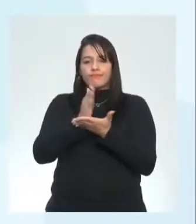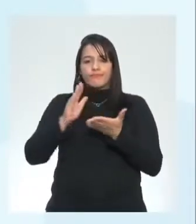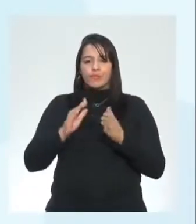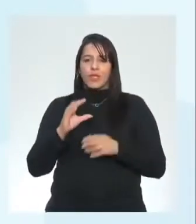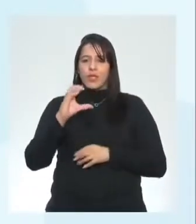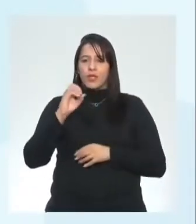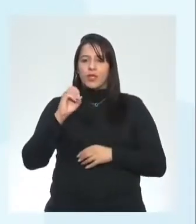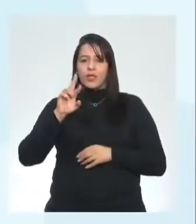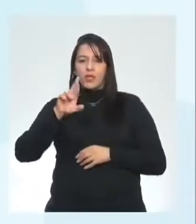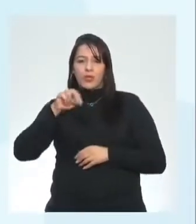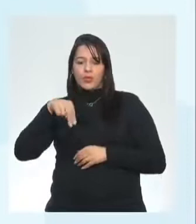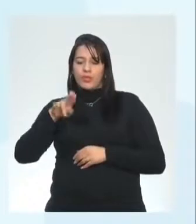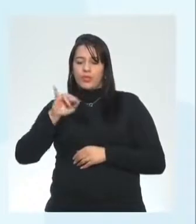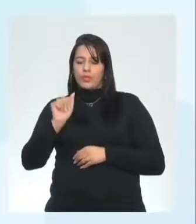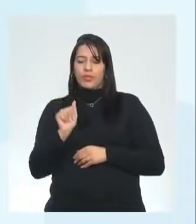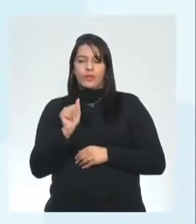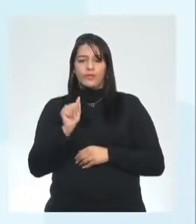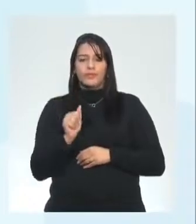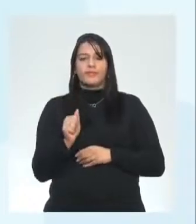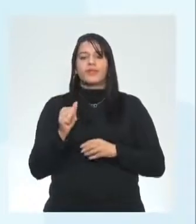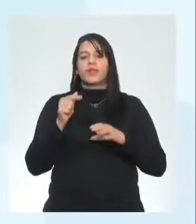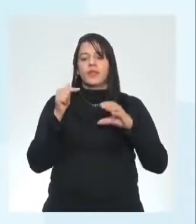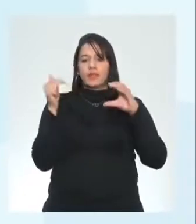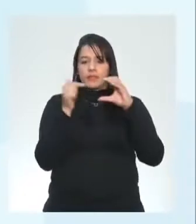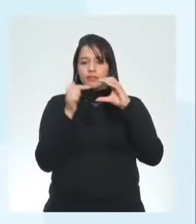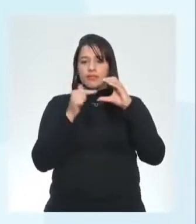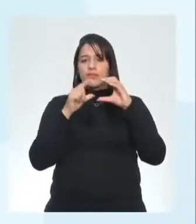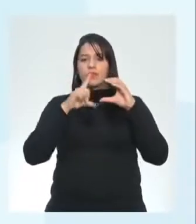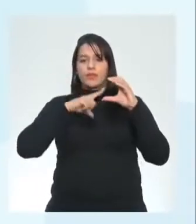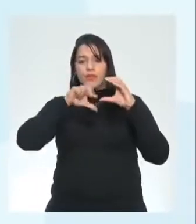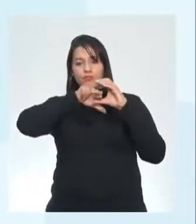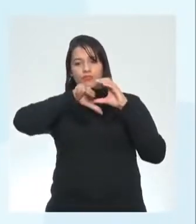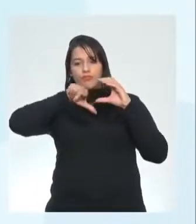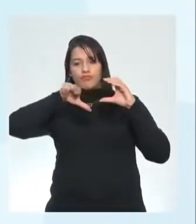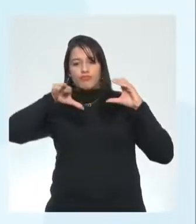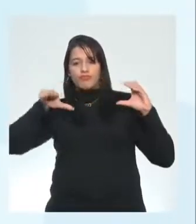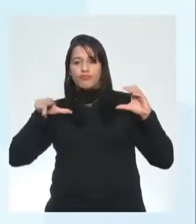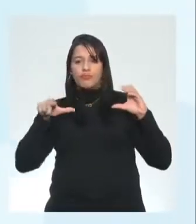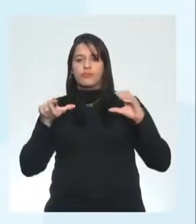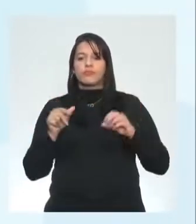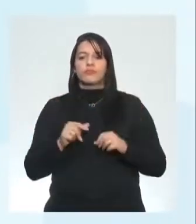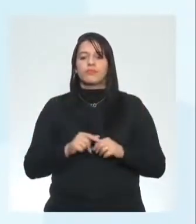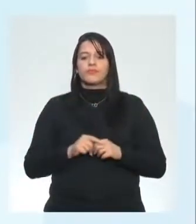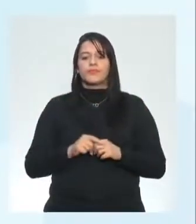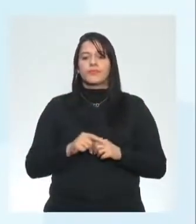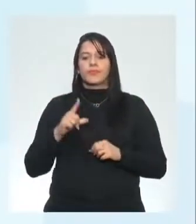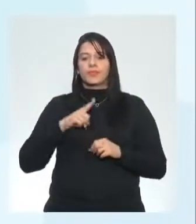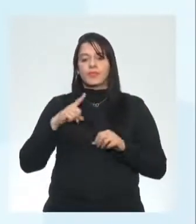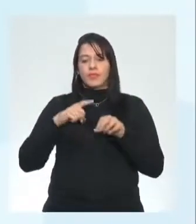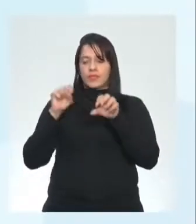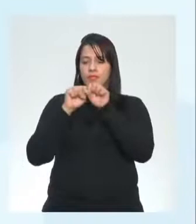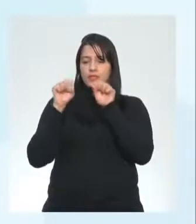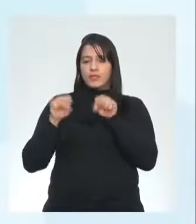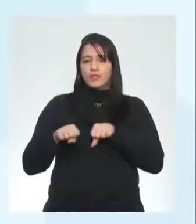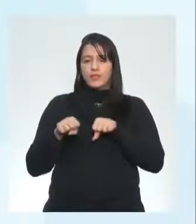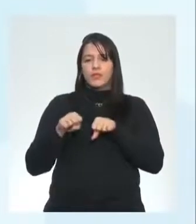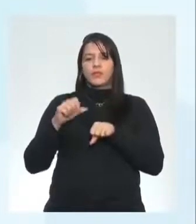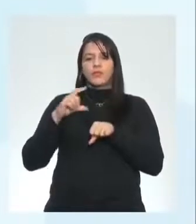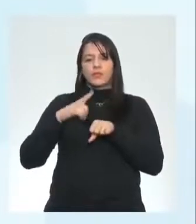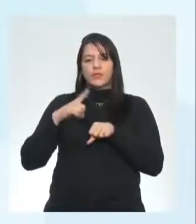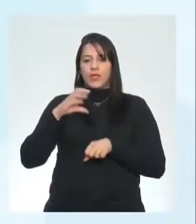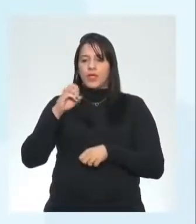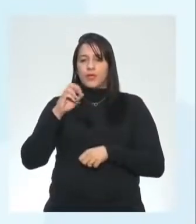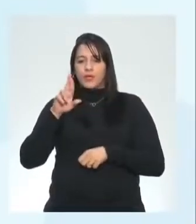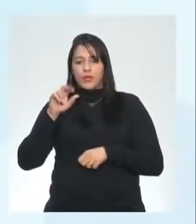córnea. E aí, através da córnea, você tem uma série de sistemas, né? Onde você tem a